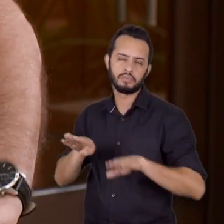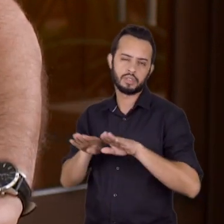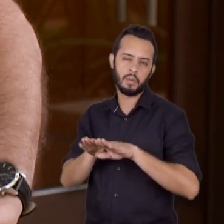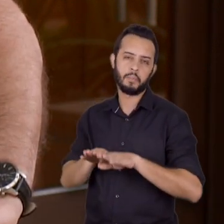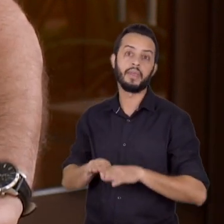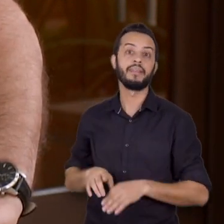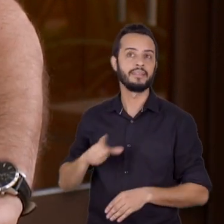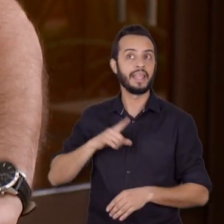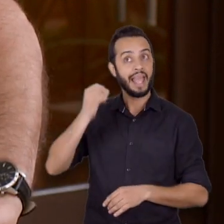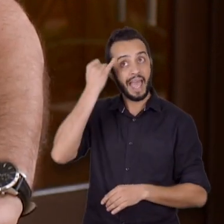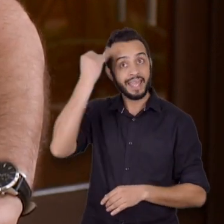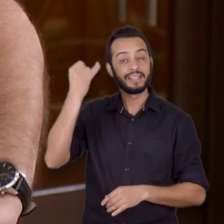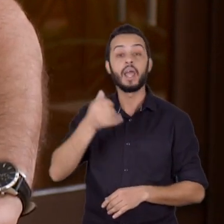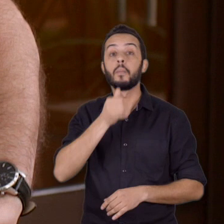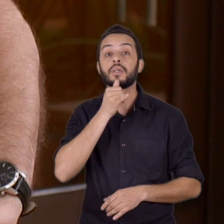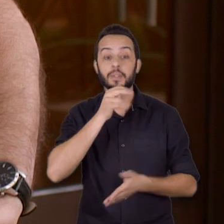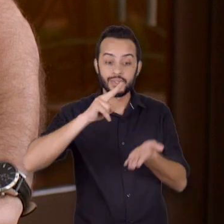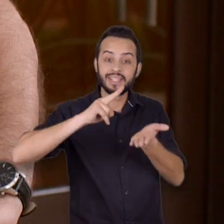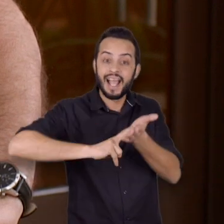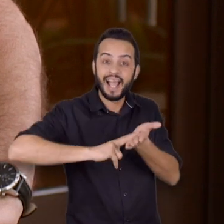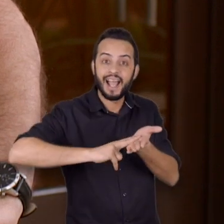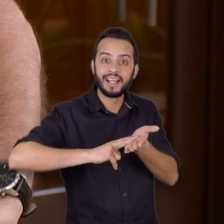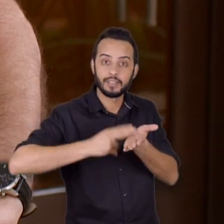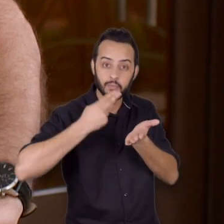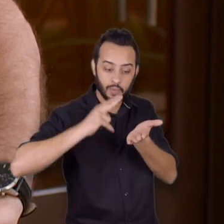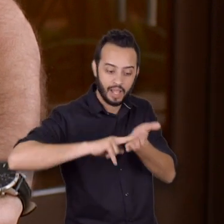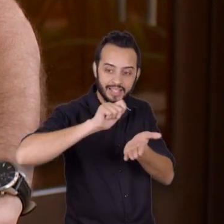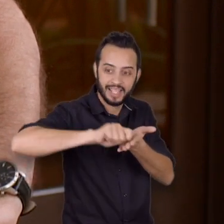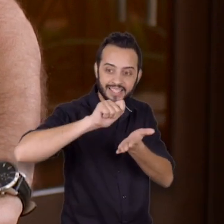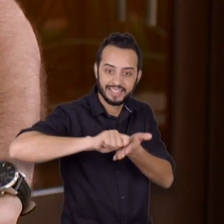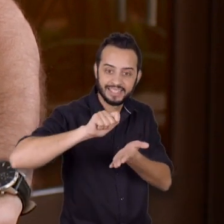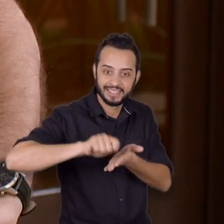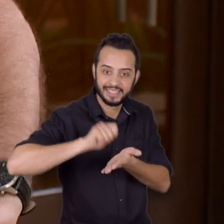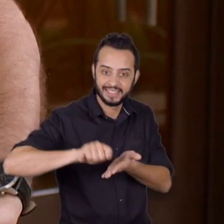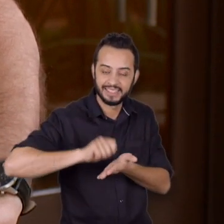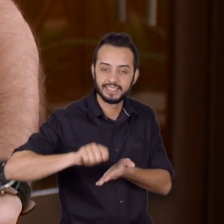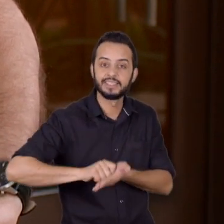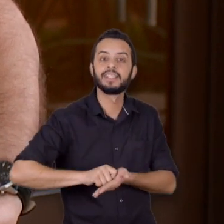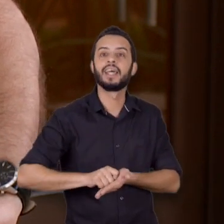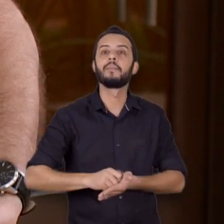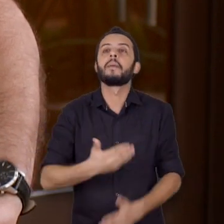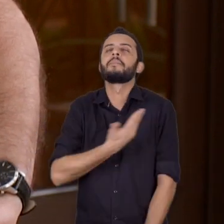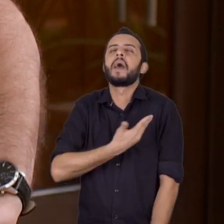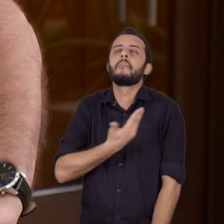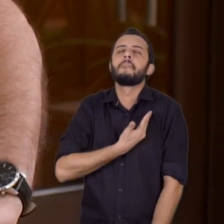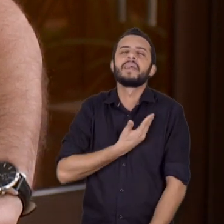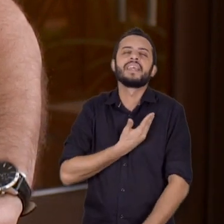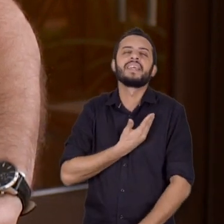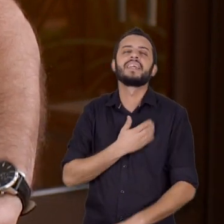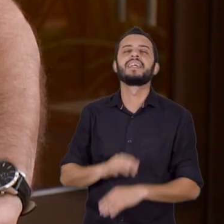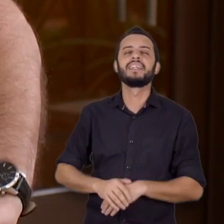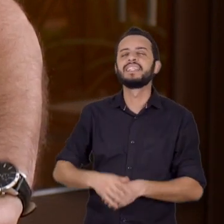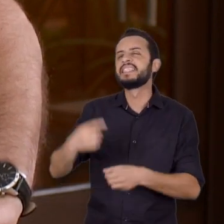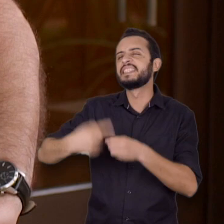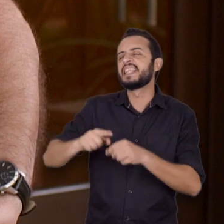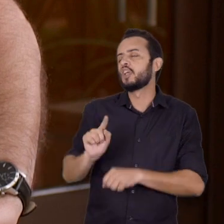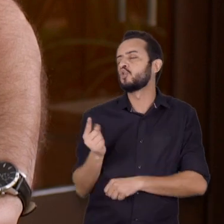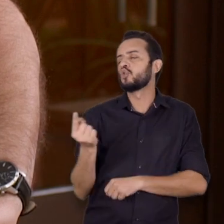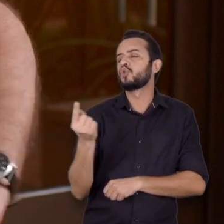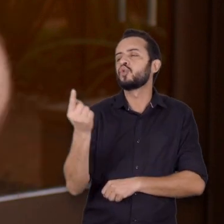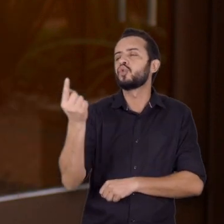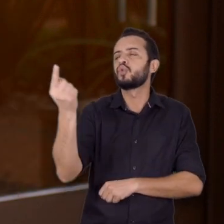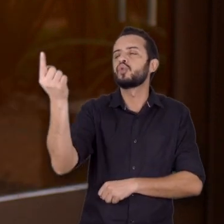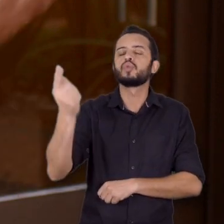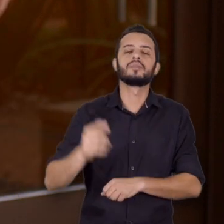eles retomaram a ideia da carta escrita. Então eu escrevo cartas para aquela minha amiga que está no interior, que eu estou sentindo muita falta